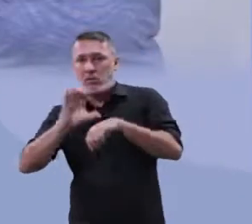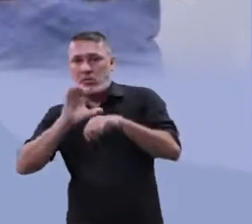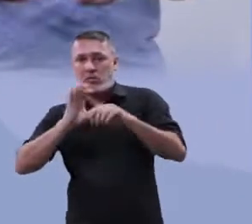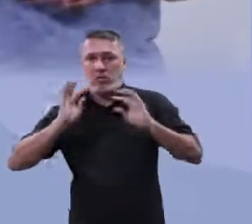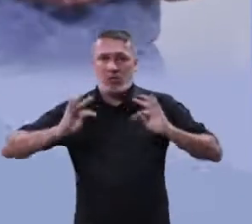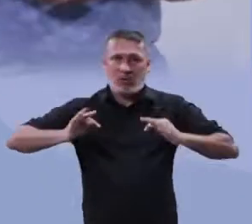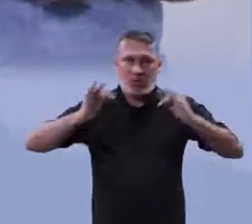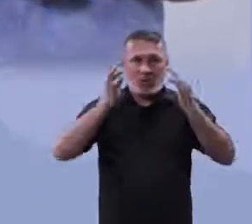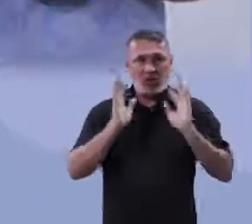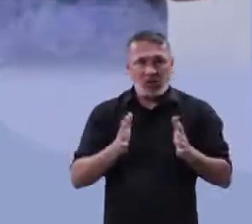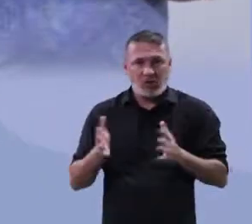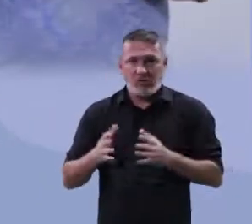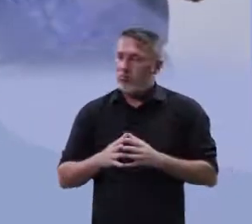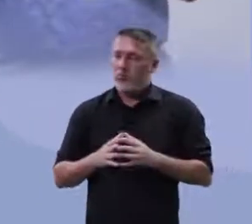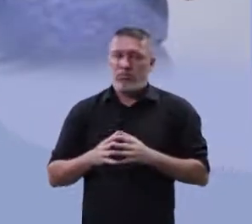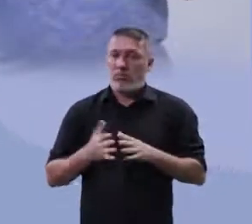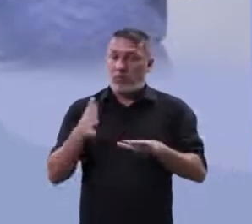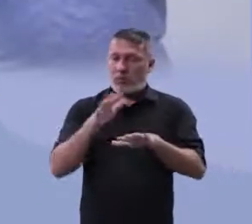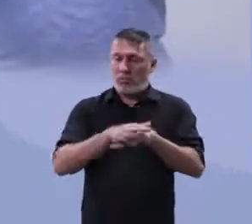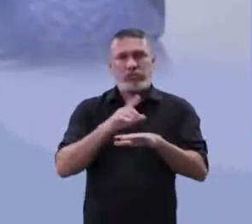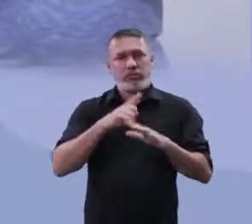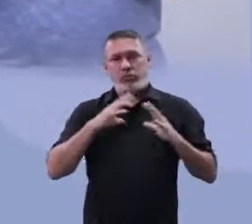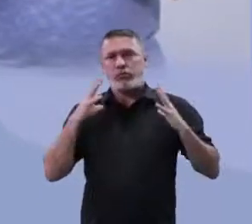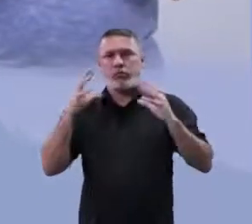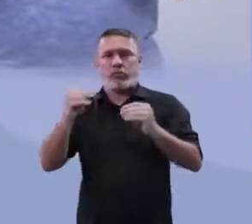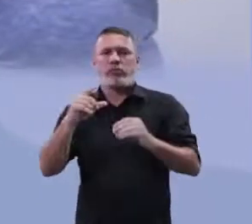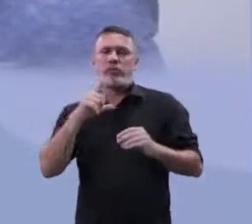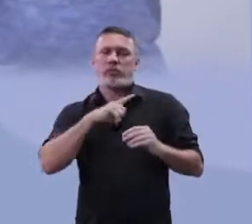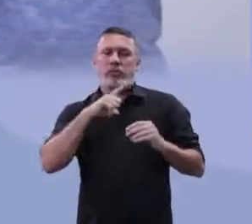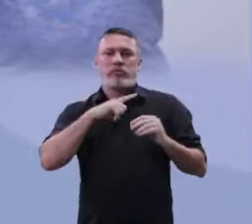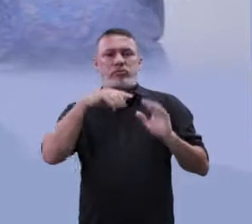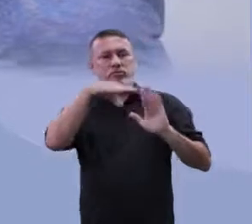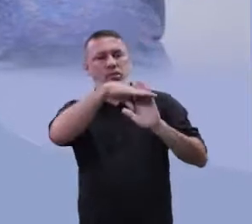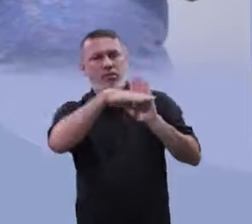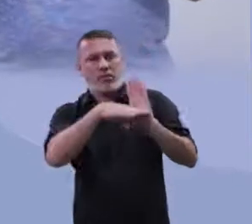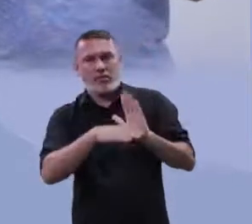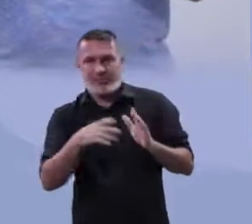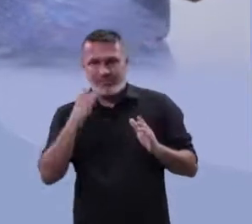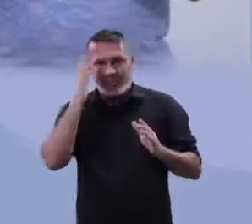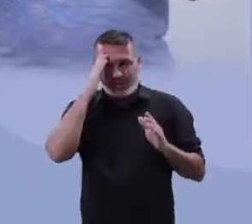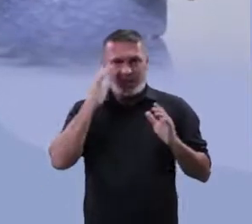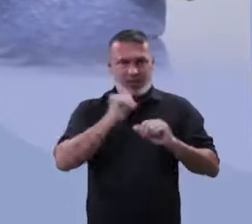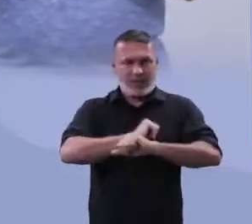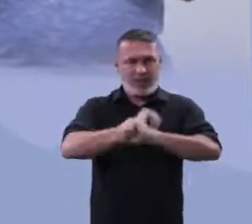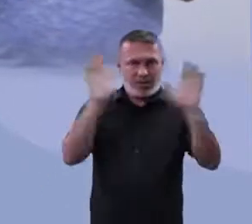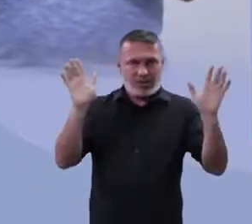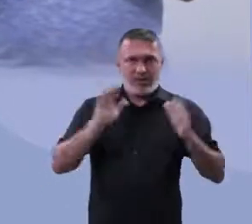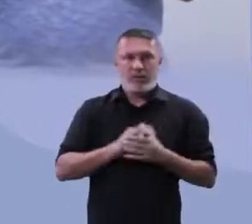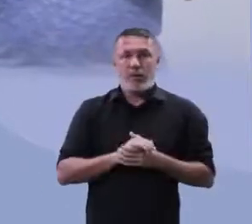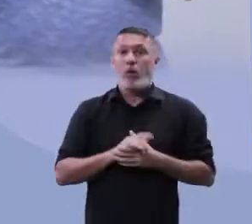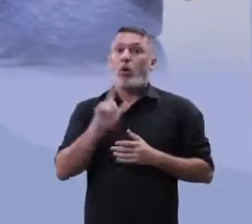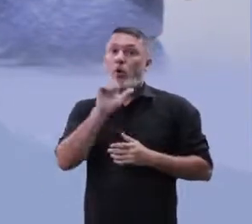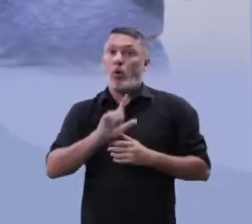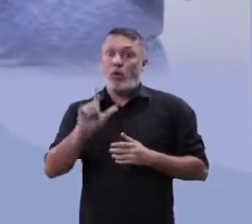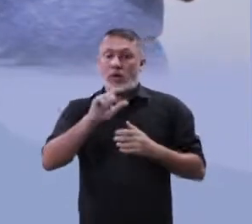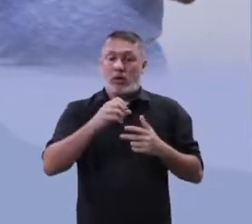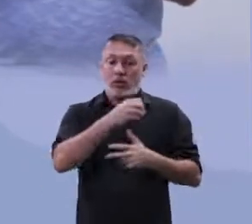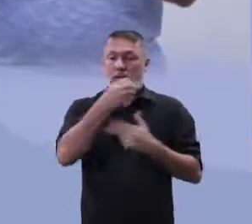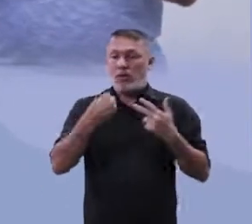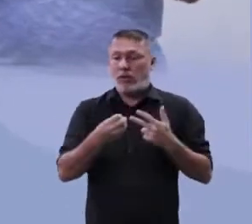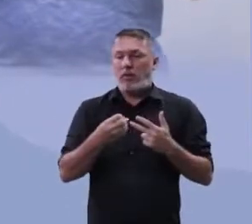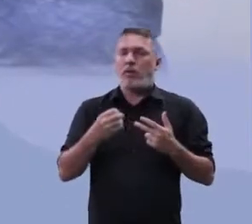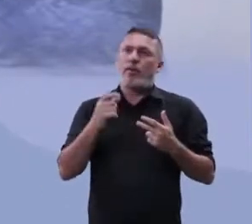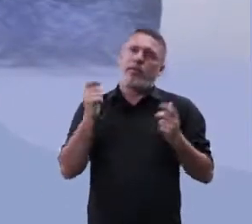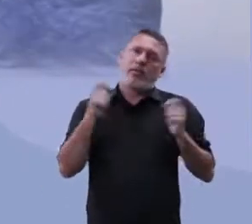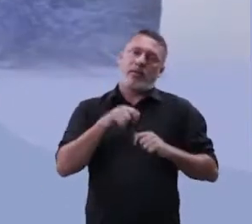recurso tecnológico. Então a inclusão ela trabalha nisso tudo, todos esses aspectos. Entende, meu aluno? Obviamente que o Enem ele pode